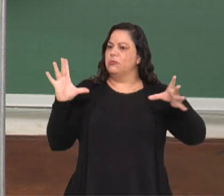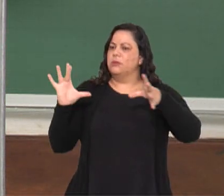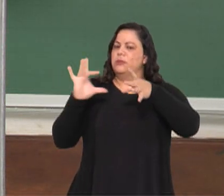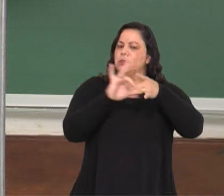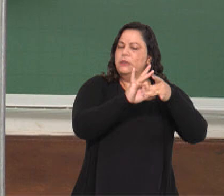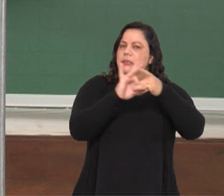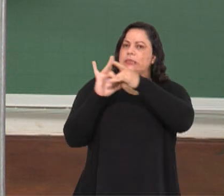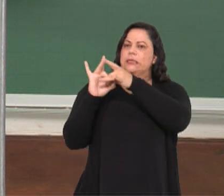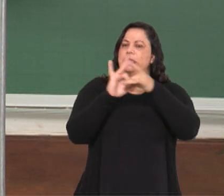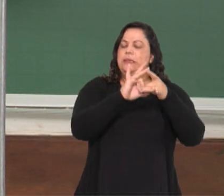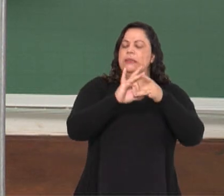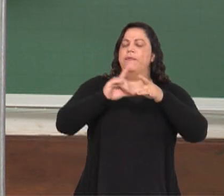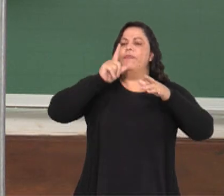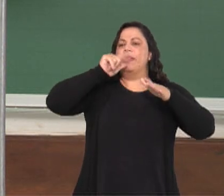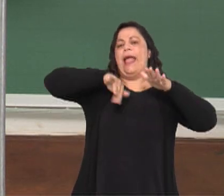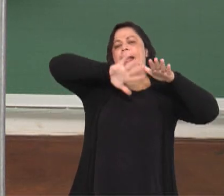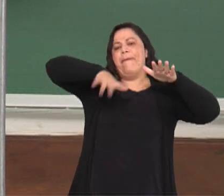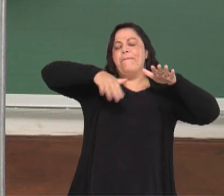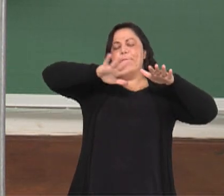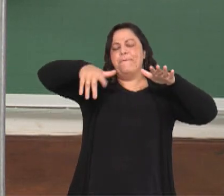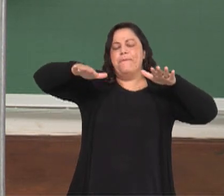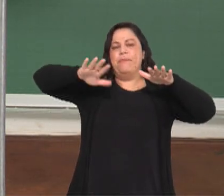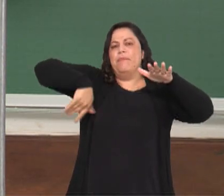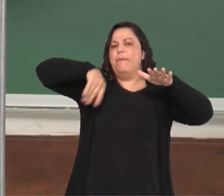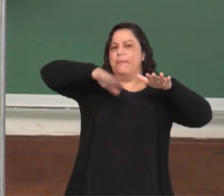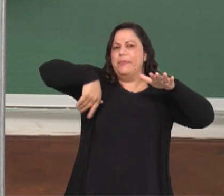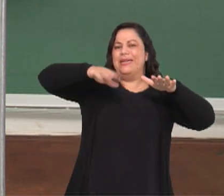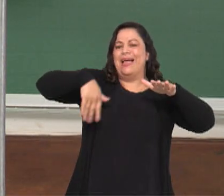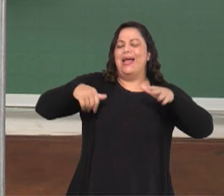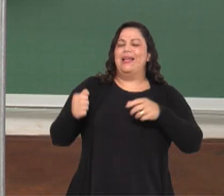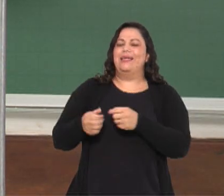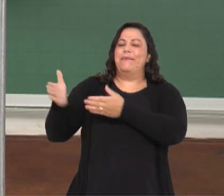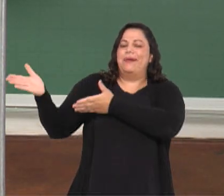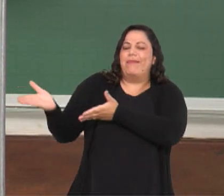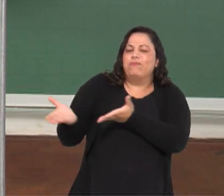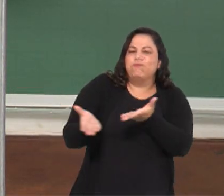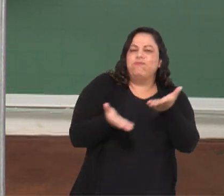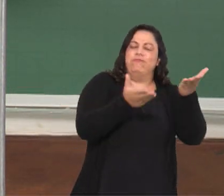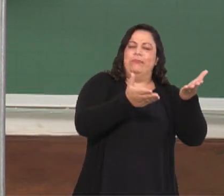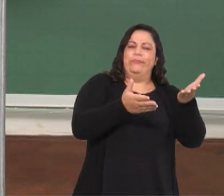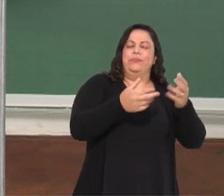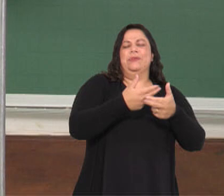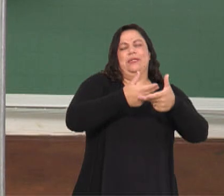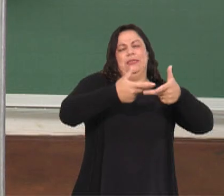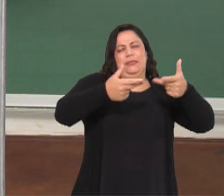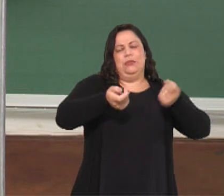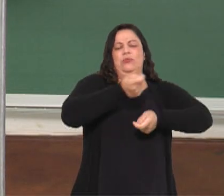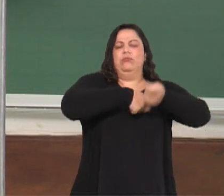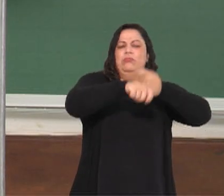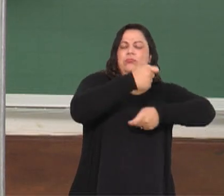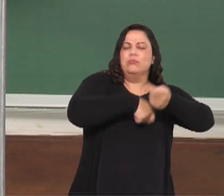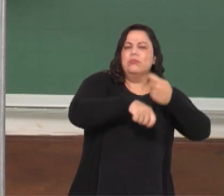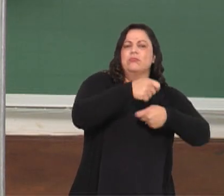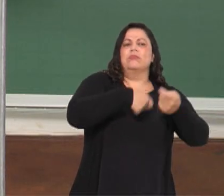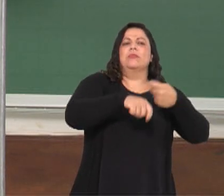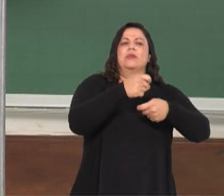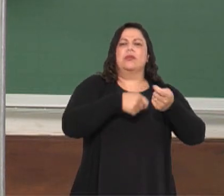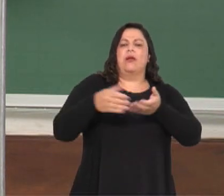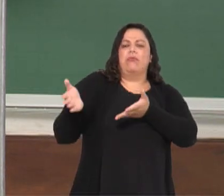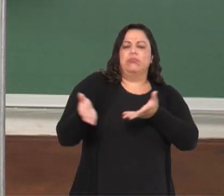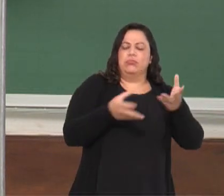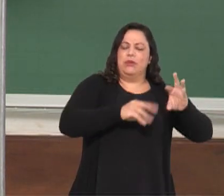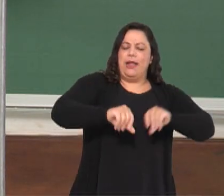né, o litoral com o Primeiro Planalto para escoar os produtos econômicos, né, a erva mate e a madeira. A erva mate